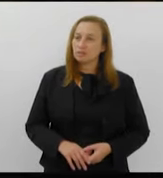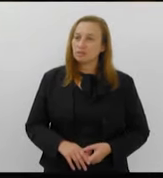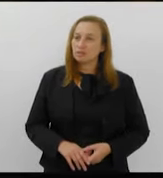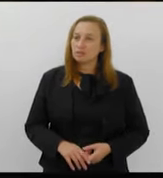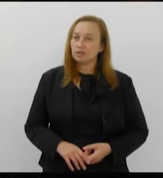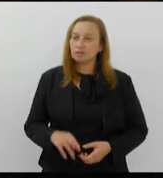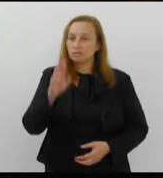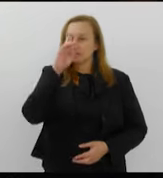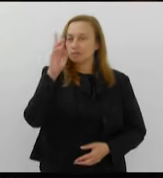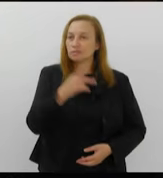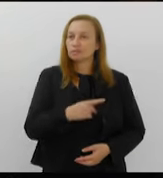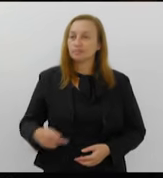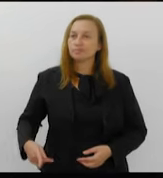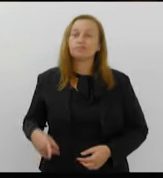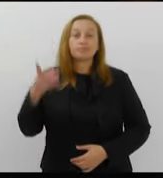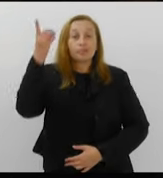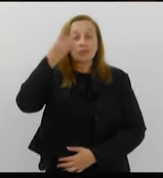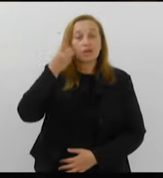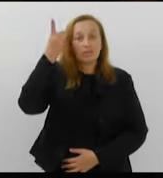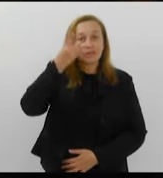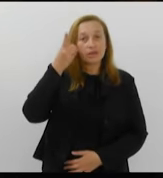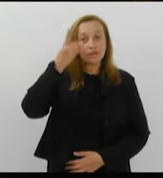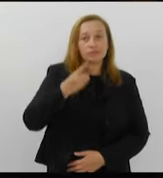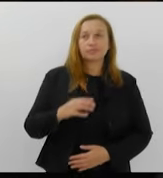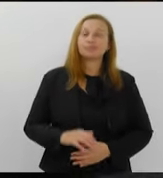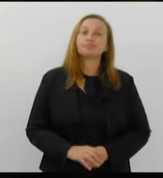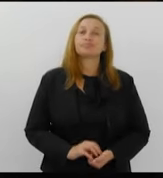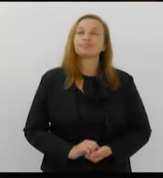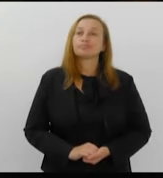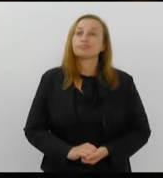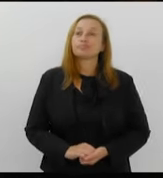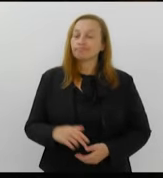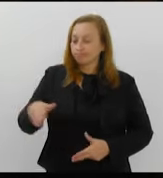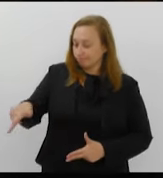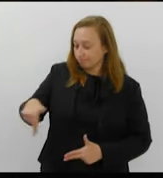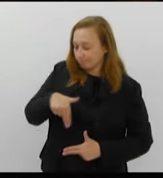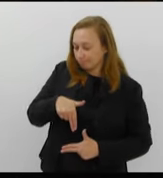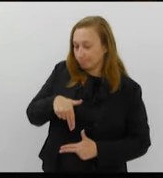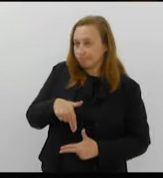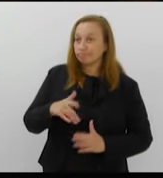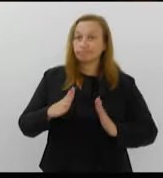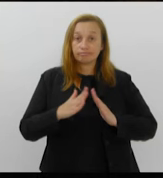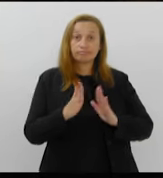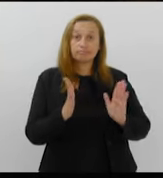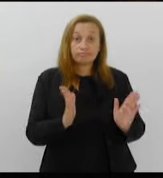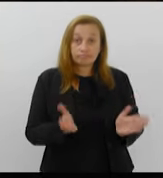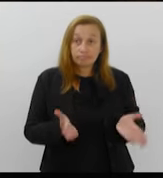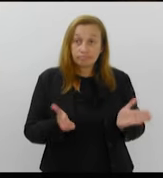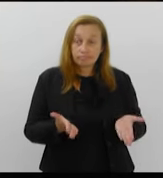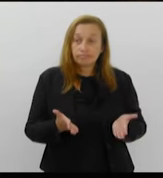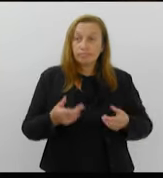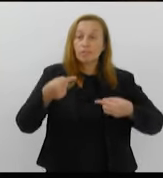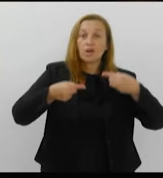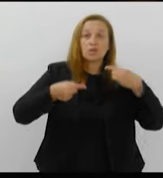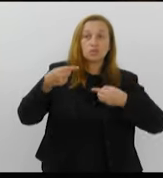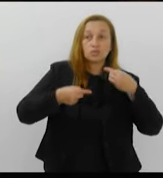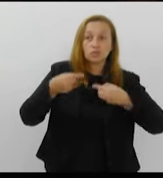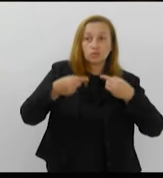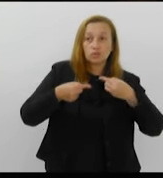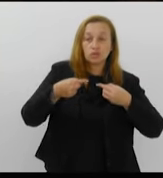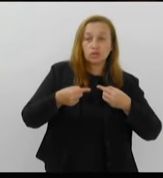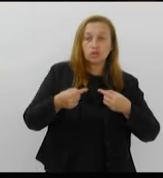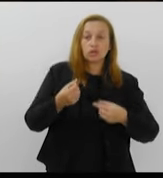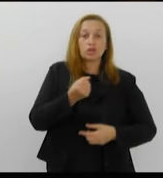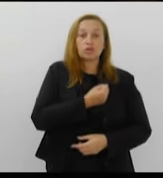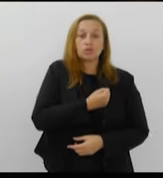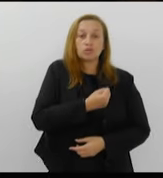Senhor presidente, deputados, deputadas, venho à tribuna dessa casa hoje para discutir a mensagem número